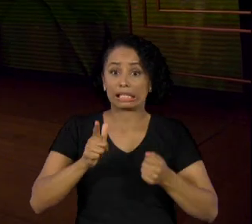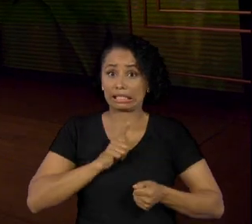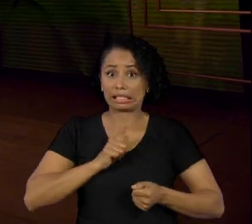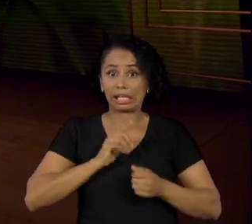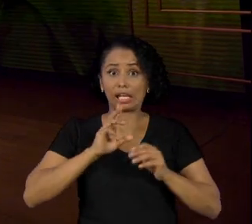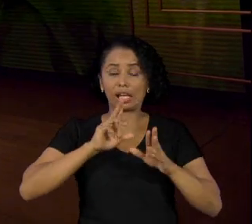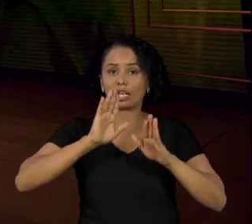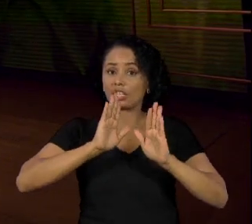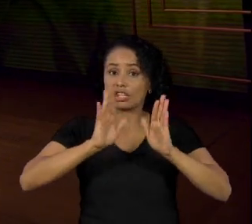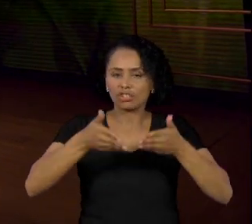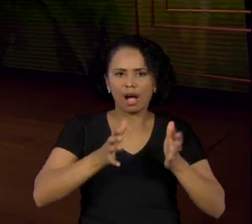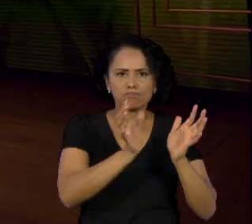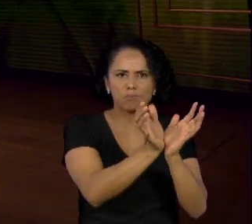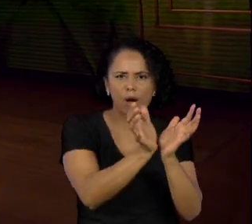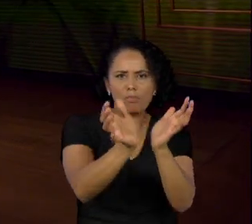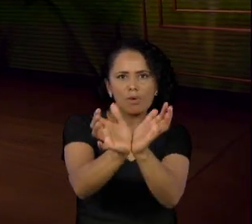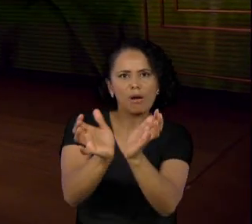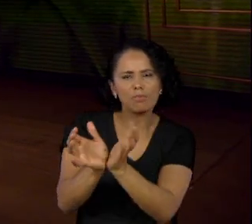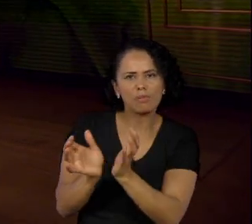também se passava no Marrocos,